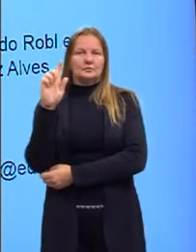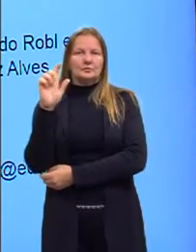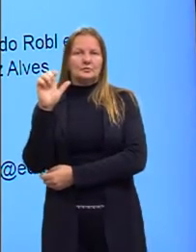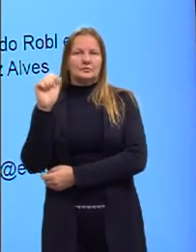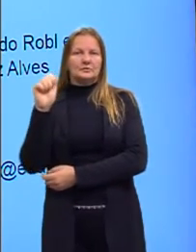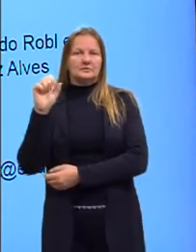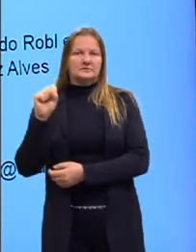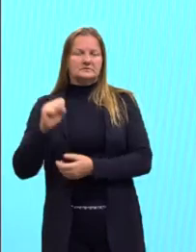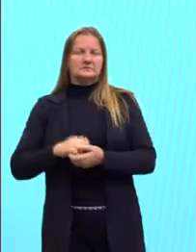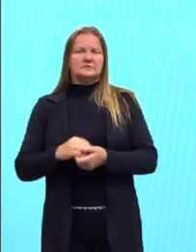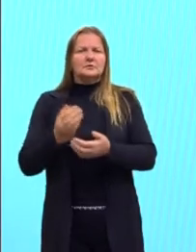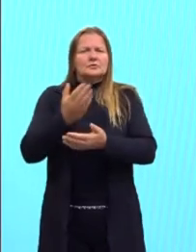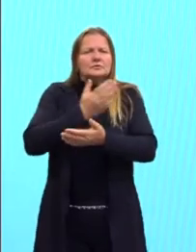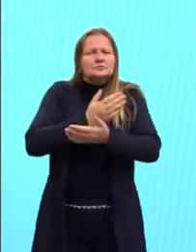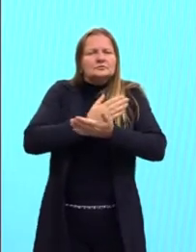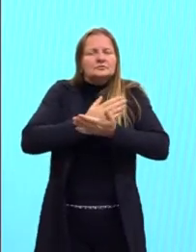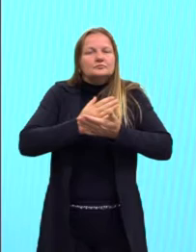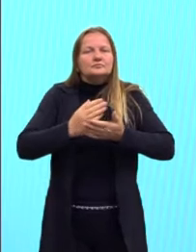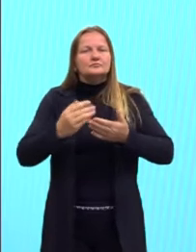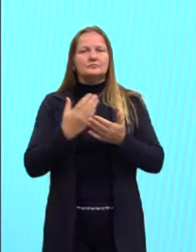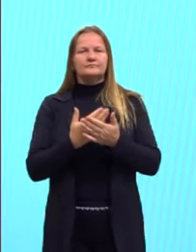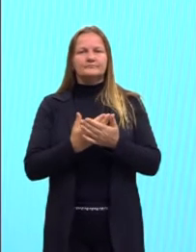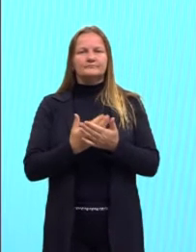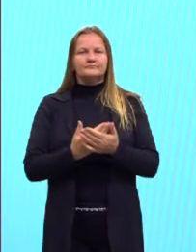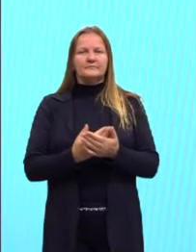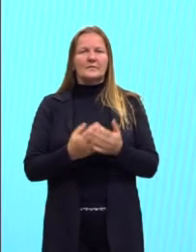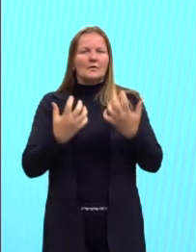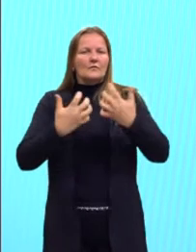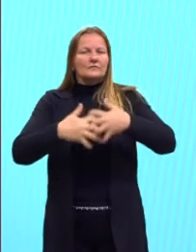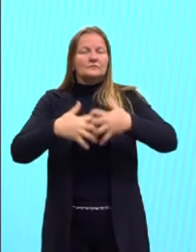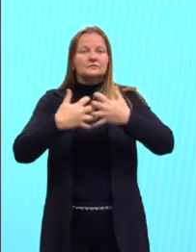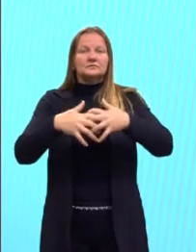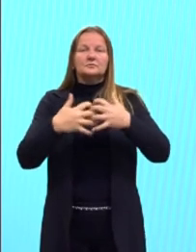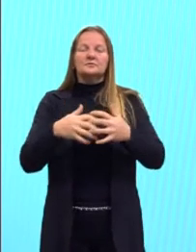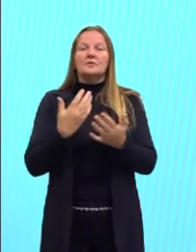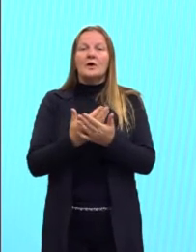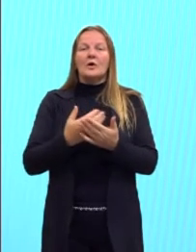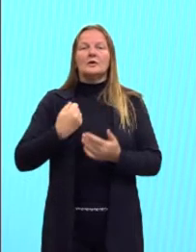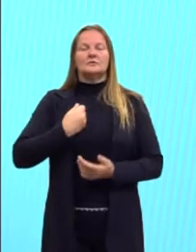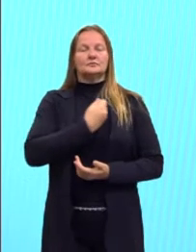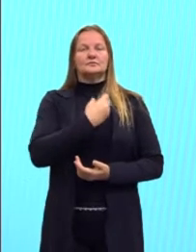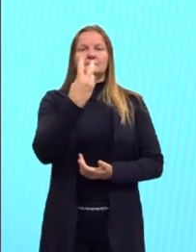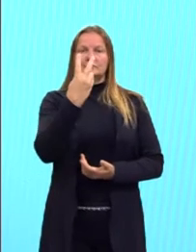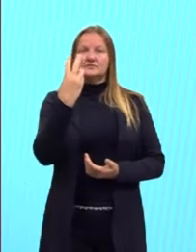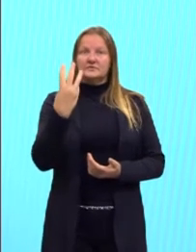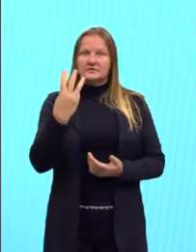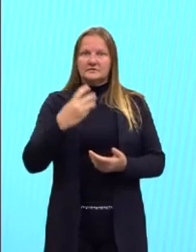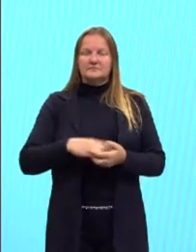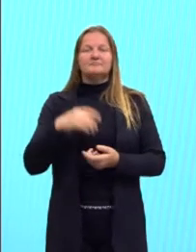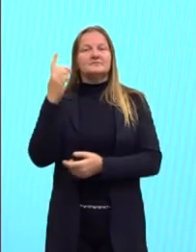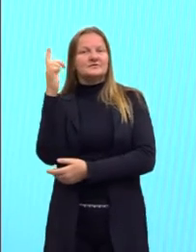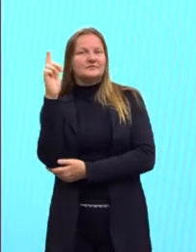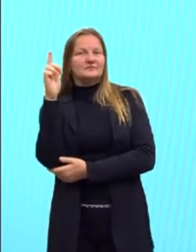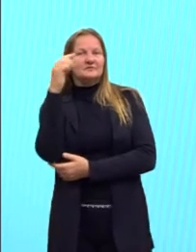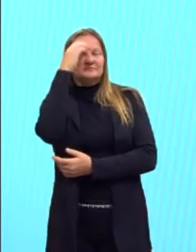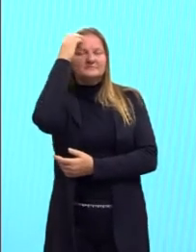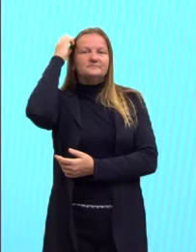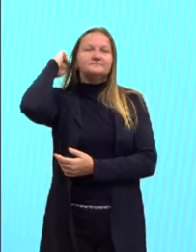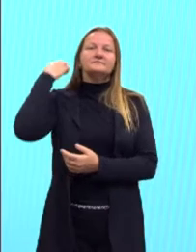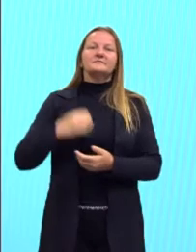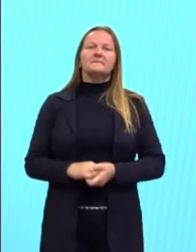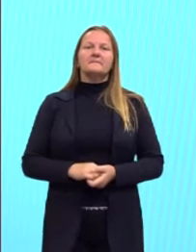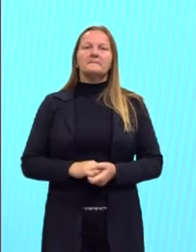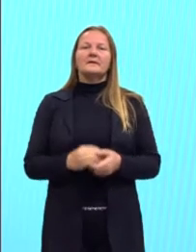aula então nós já sabemos como é que funciona né E olha lá o nós estamos na aula 23 tá a gurizada E aí eu deixo para